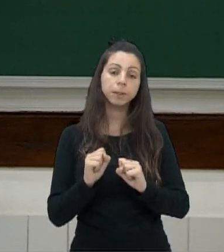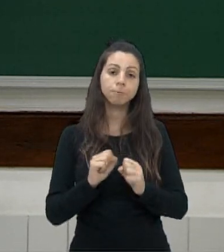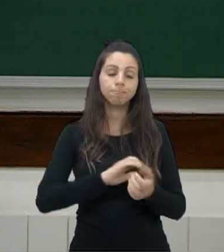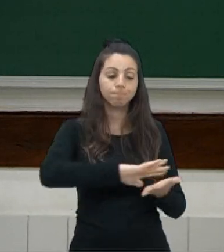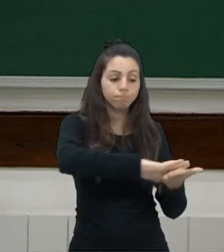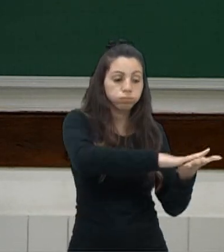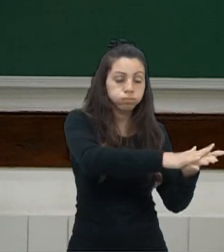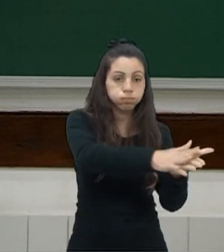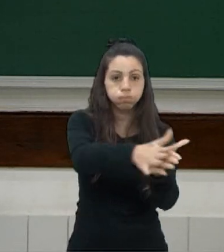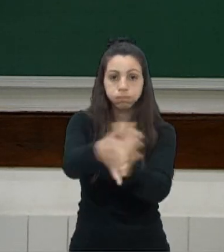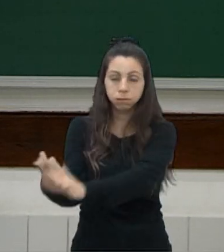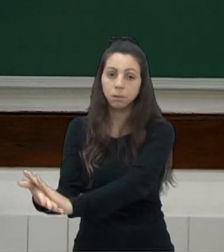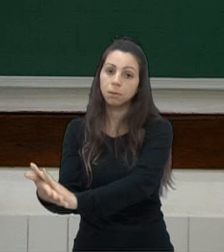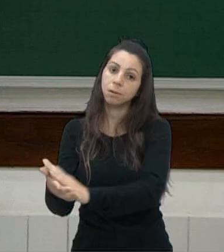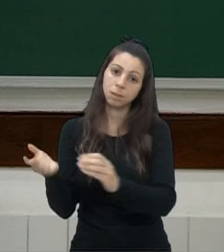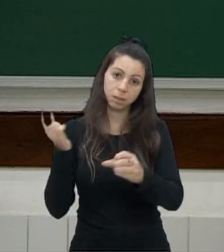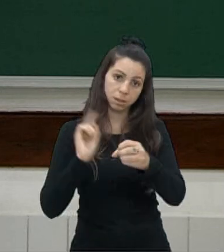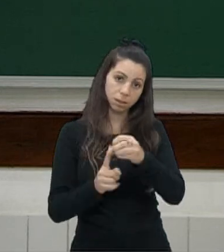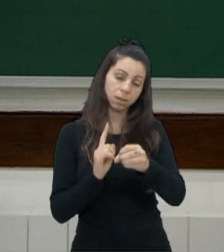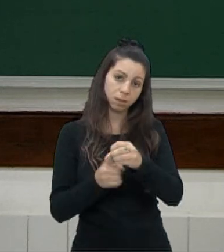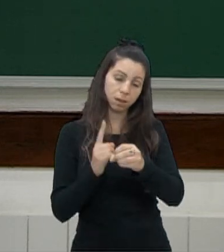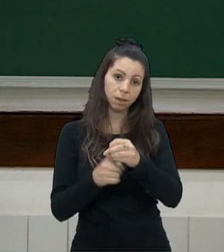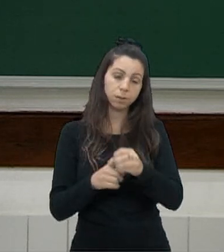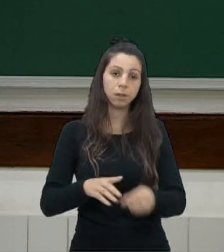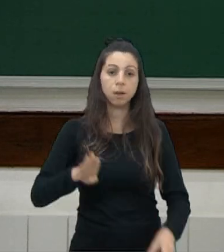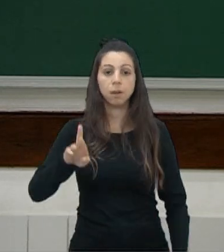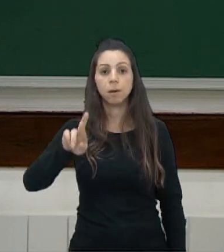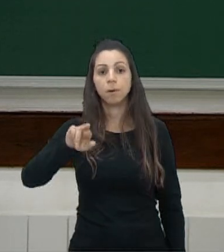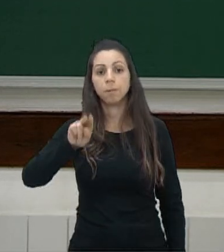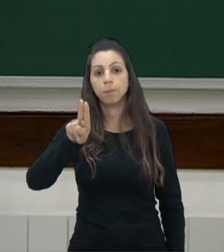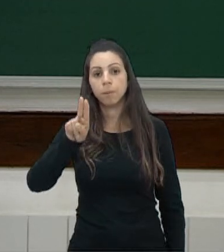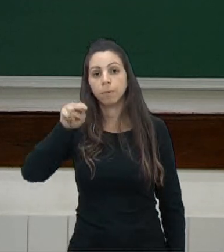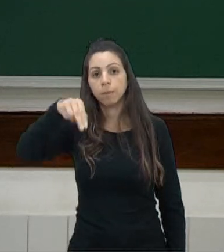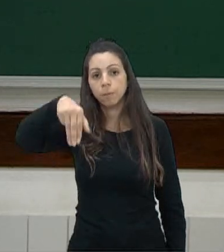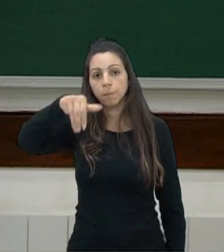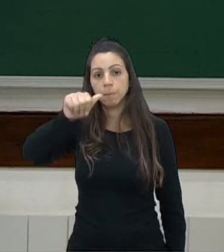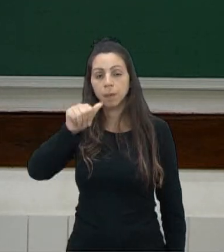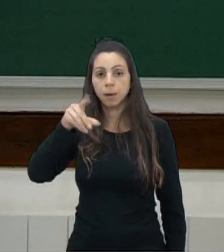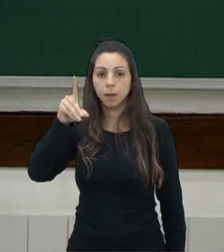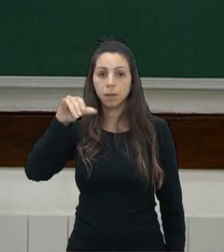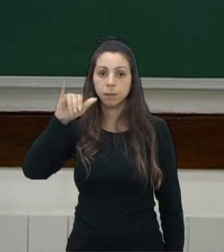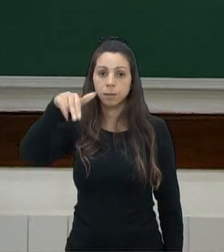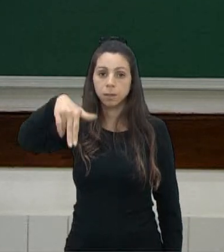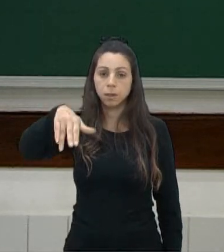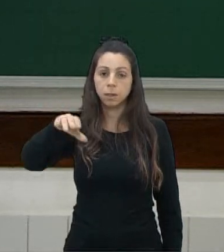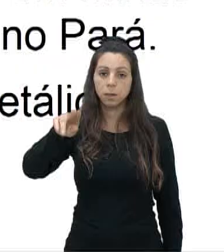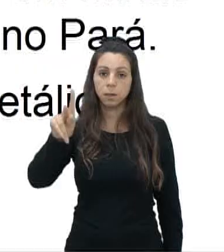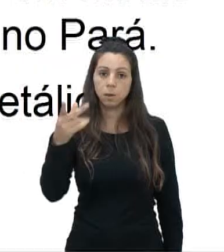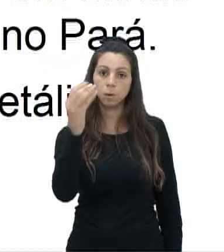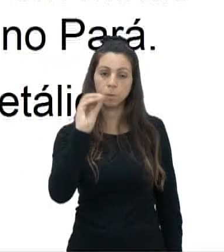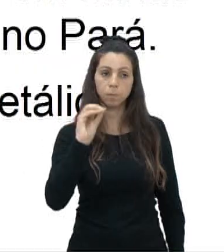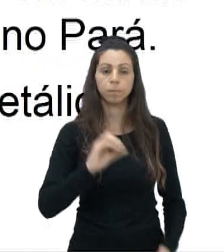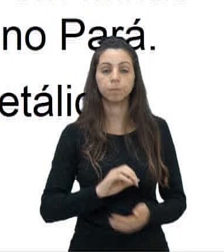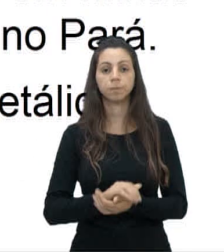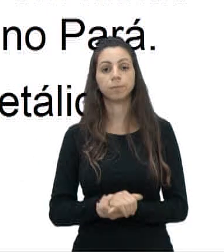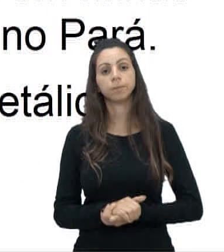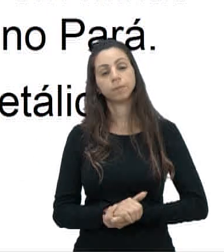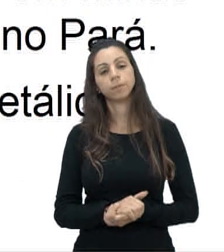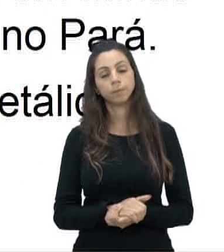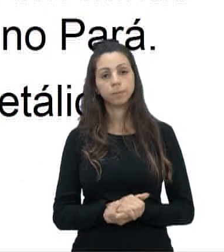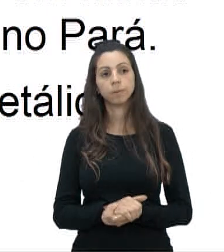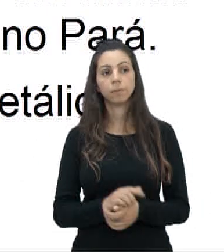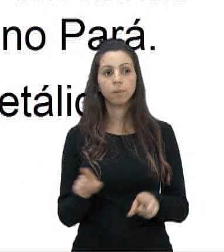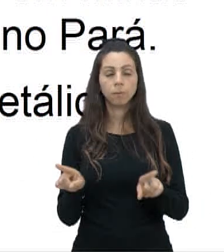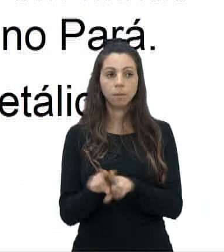tragédias a exemplo desta que se tomou conhecimento no Brasil e no mundo. Aí nos escudos cristalinos, nós também